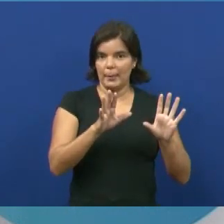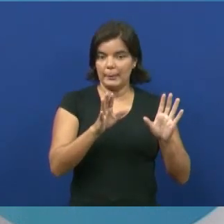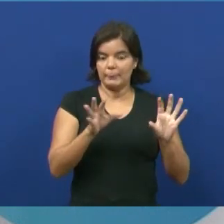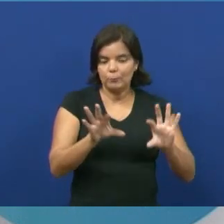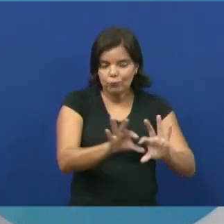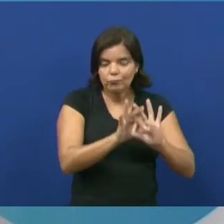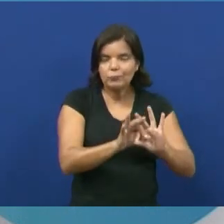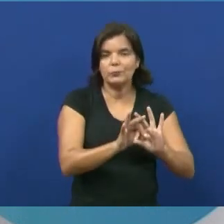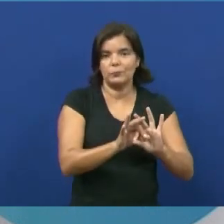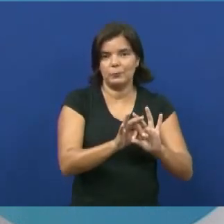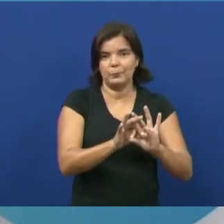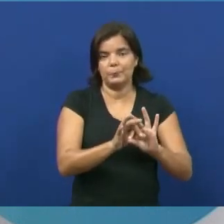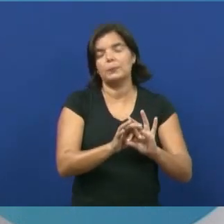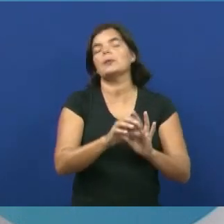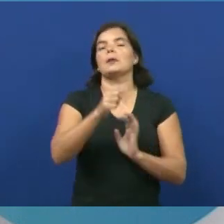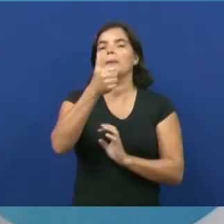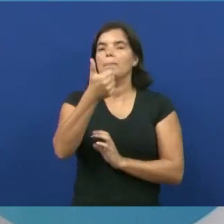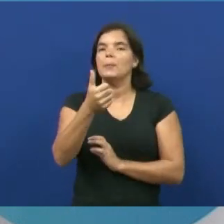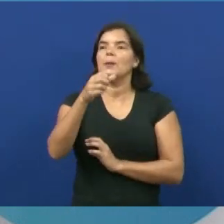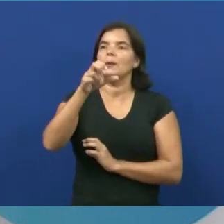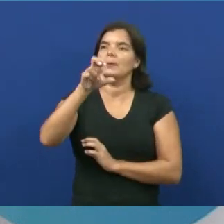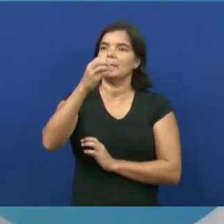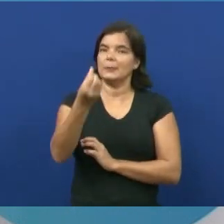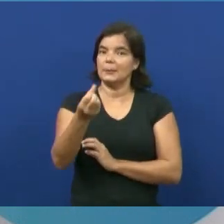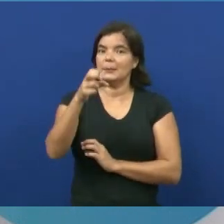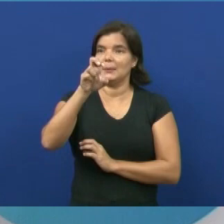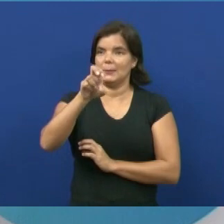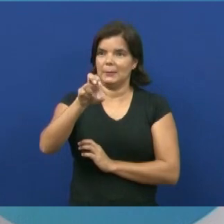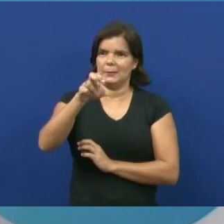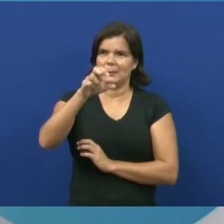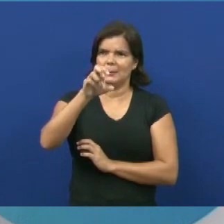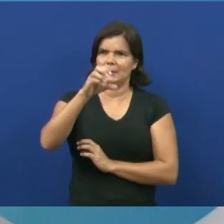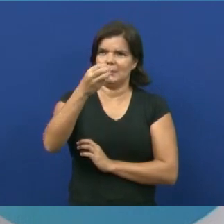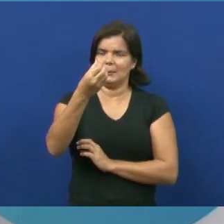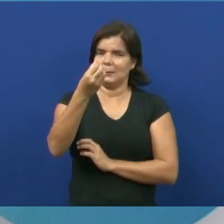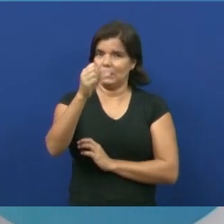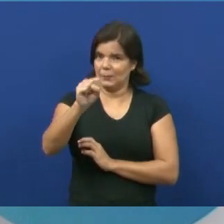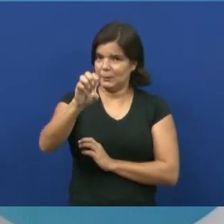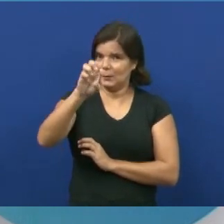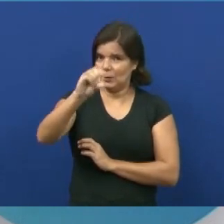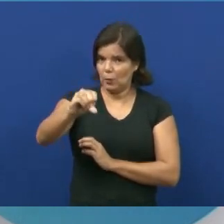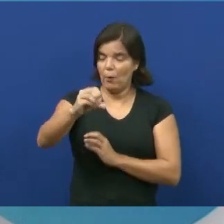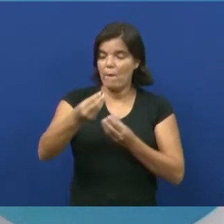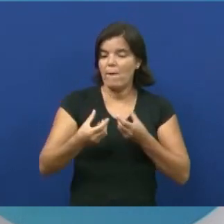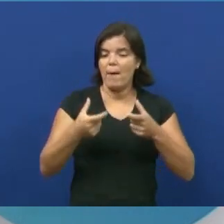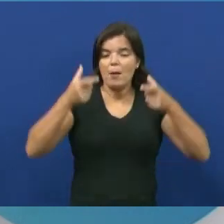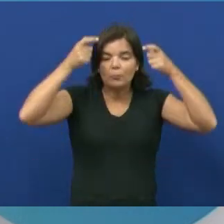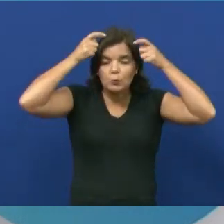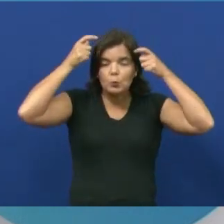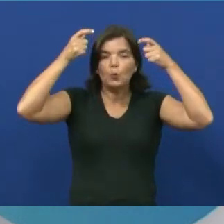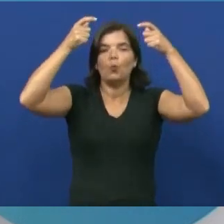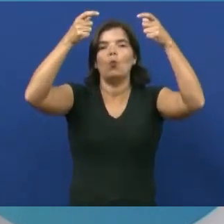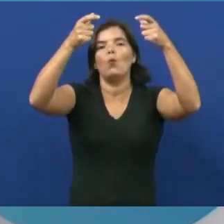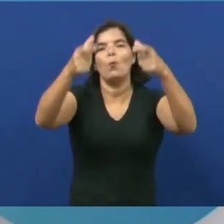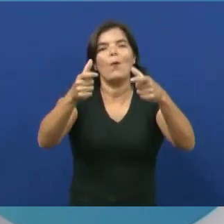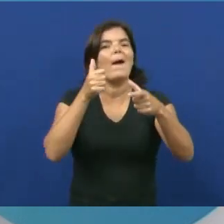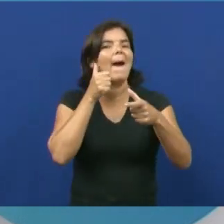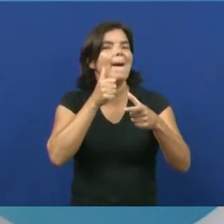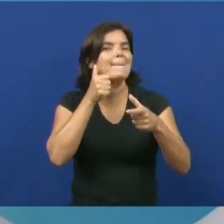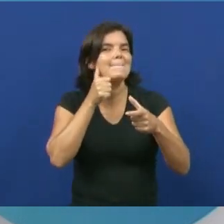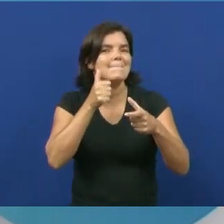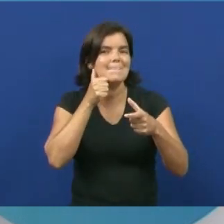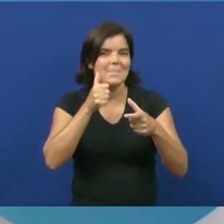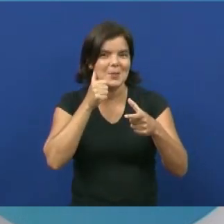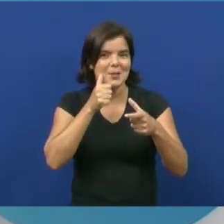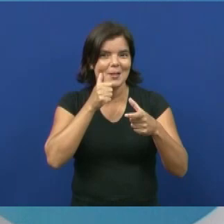a gente já viu, né? E em 1689, o parlamento vai entregar a coroa inglesa à herdeira do Jaime